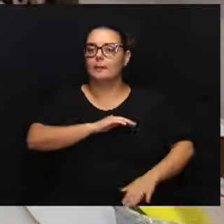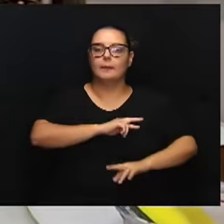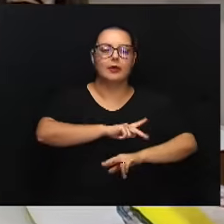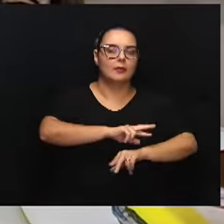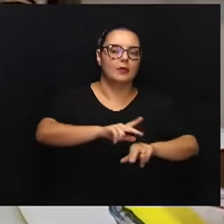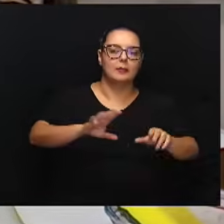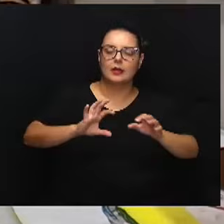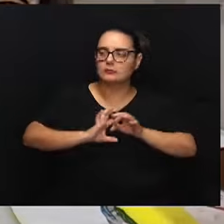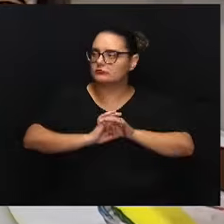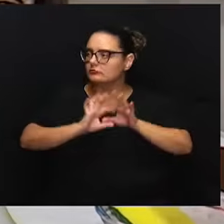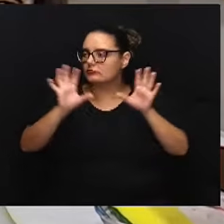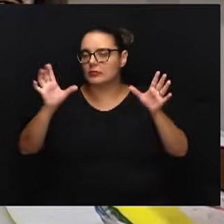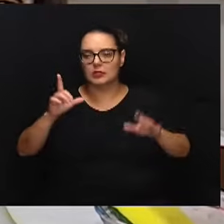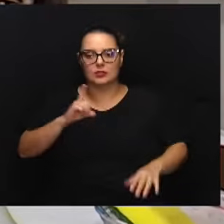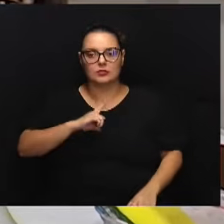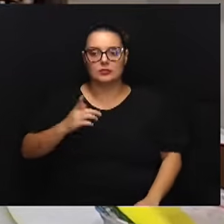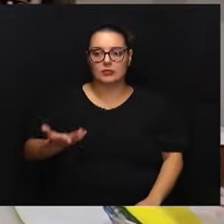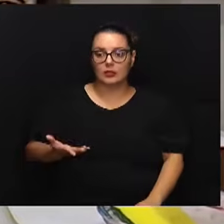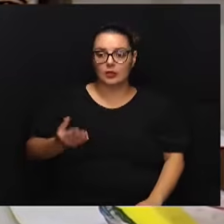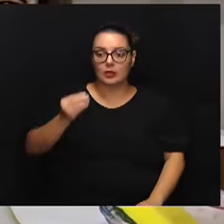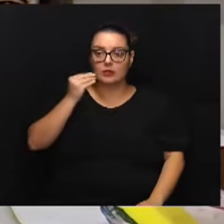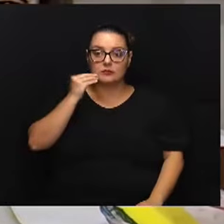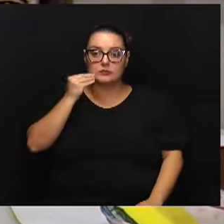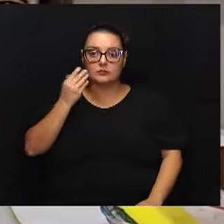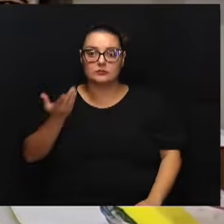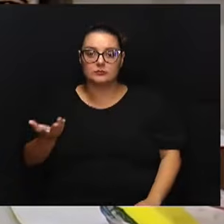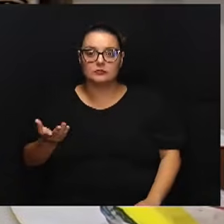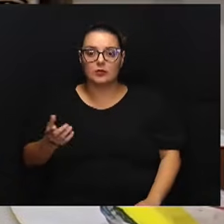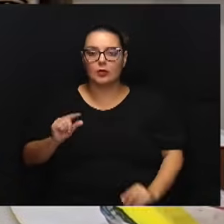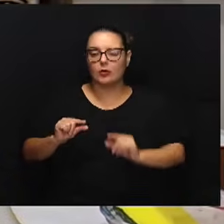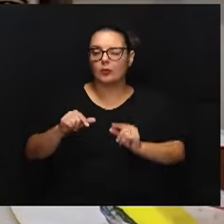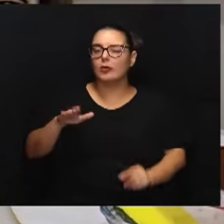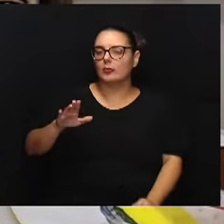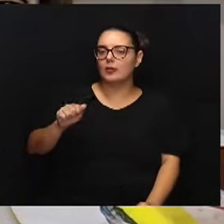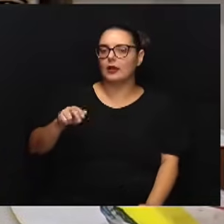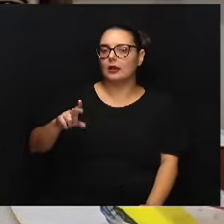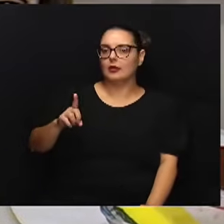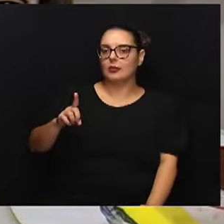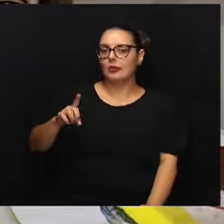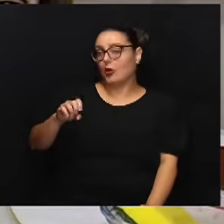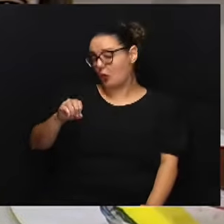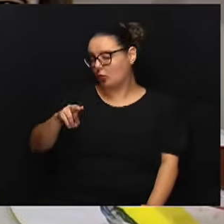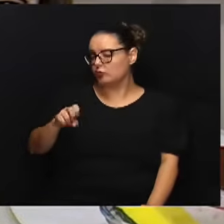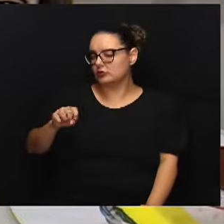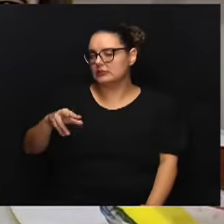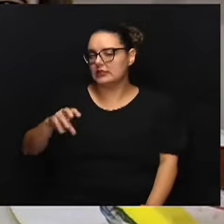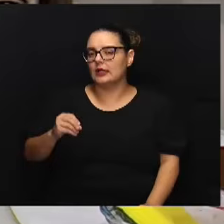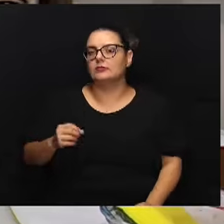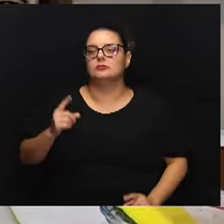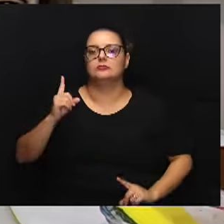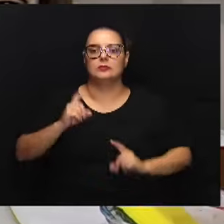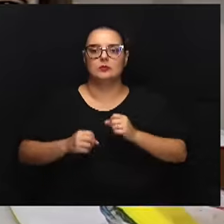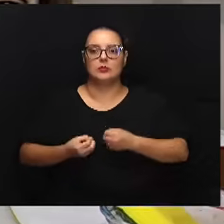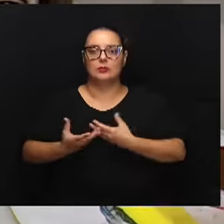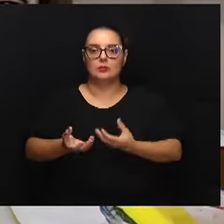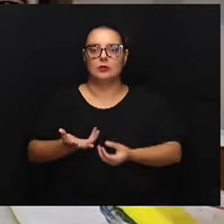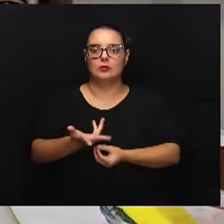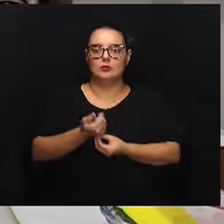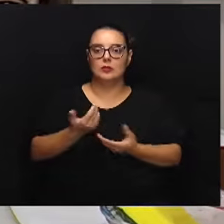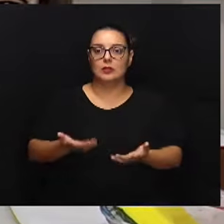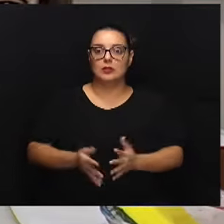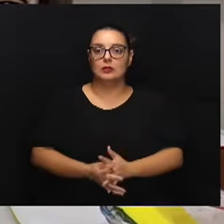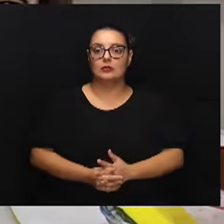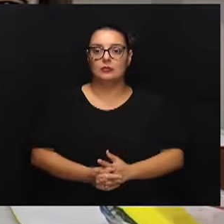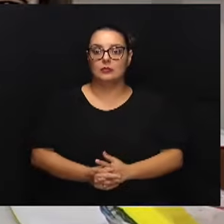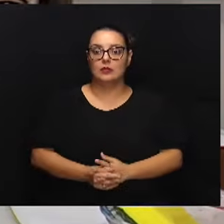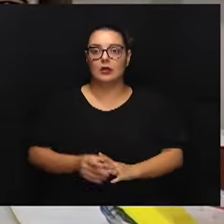liberdade que eu tenho. Então a gente tenta sempre ser um pouquinho mais ousado assim, com relação a onde a gente pode se expressar artisticamente, né? É